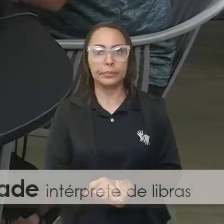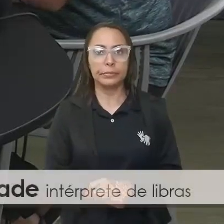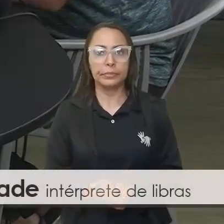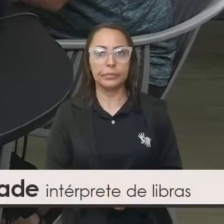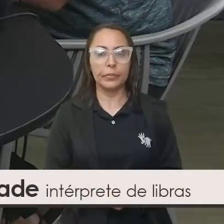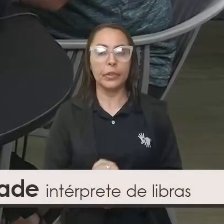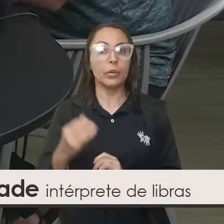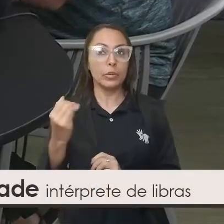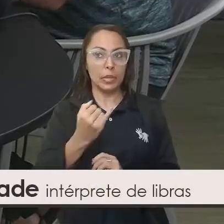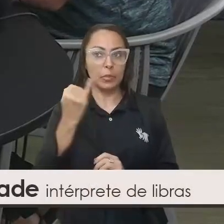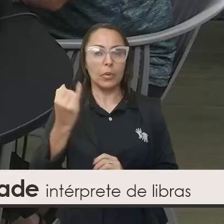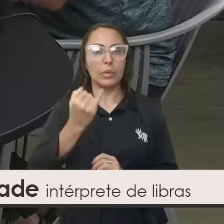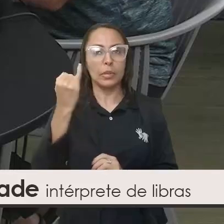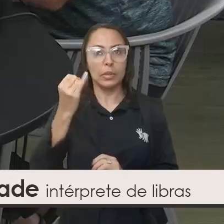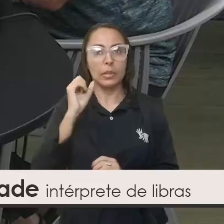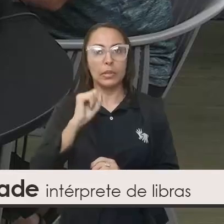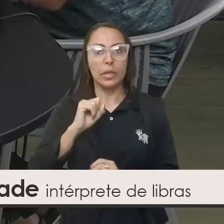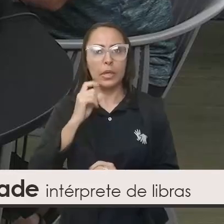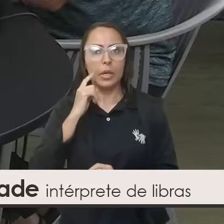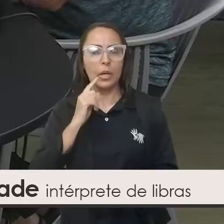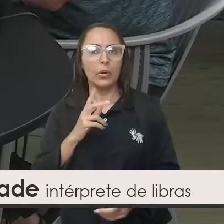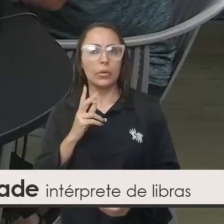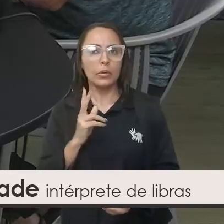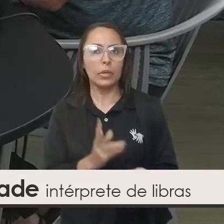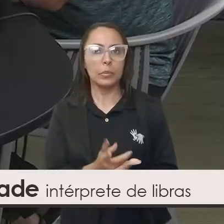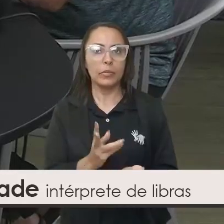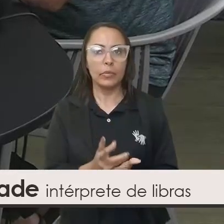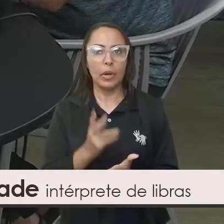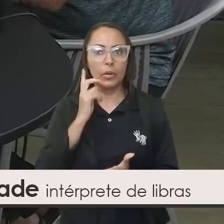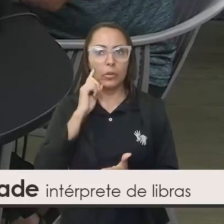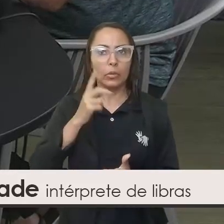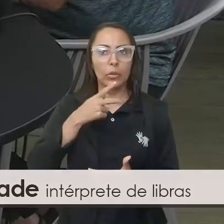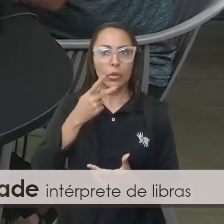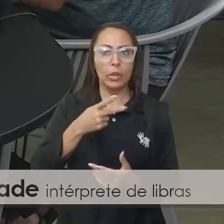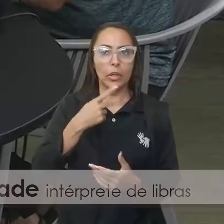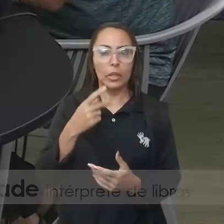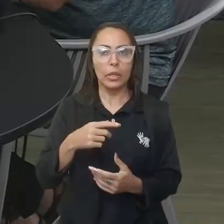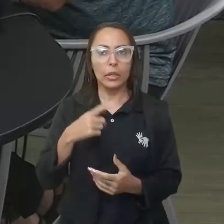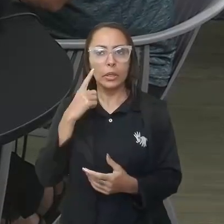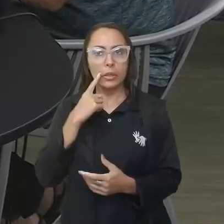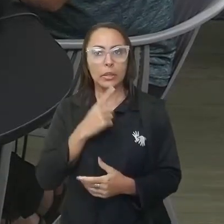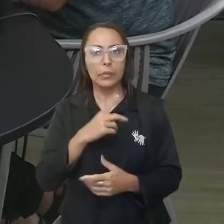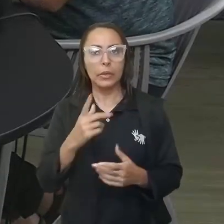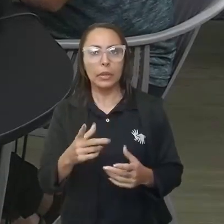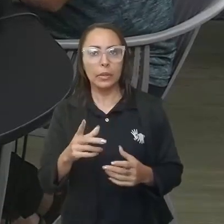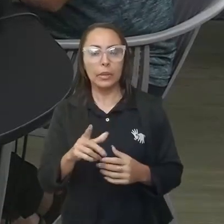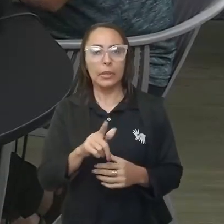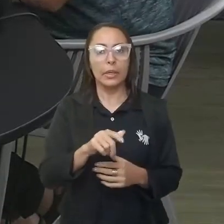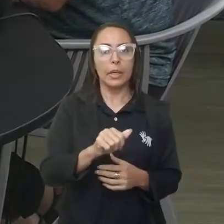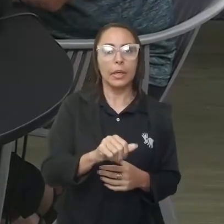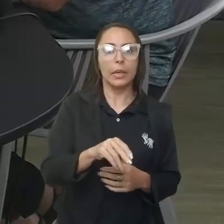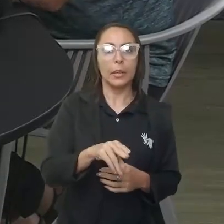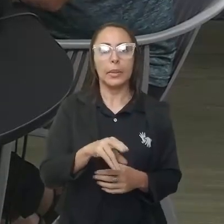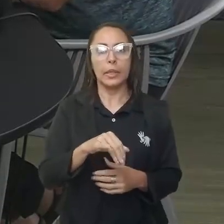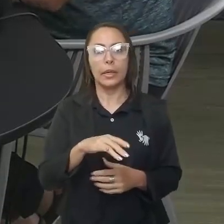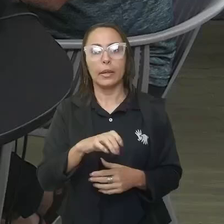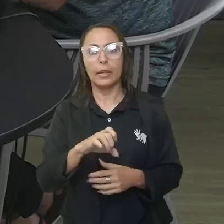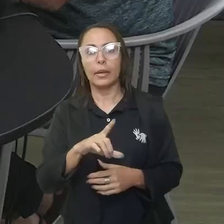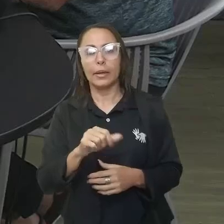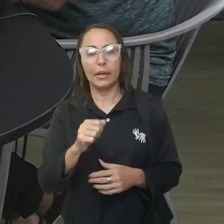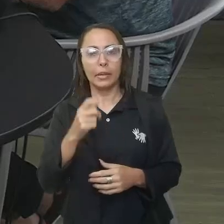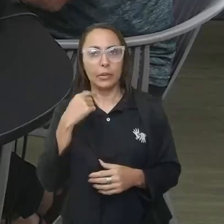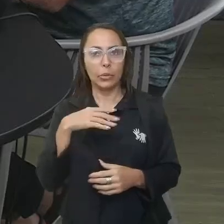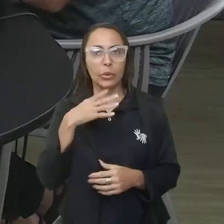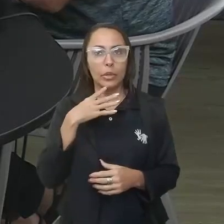importante, porque eu sempre digo para os colegas aqui, desde a sua síndrome de Gabriela. Vocês sabem qual é a síndrome da